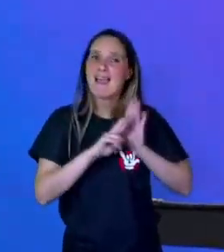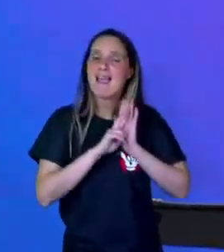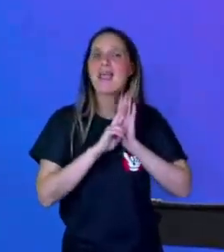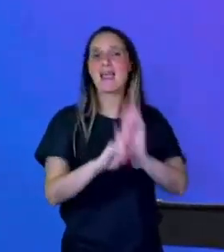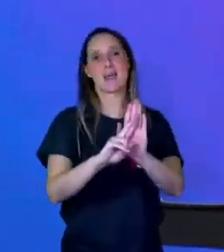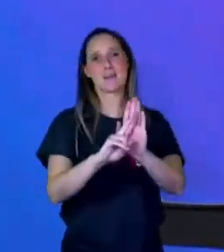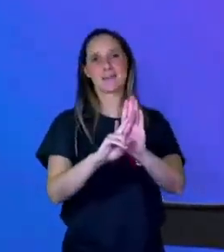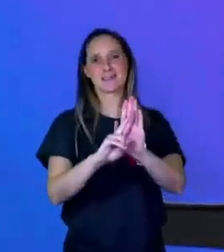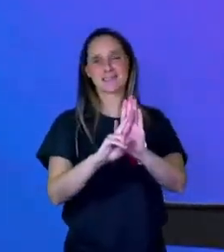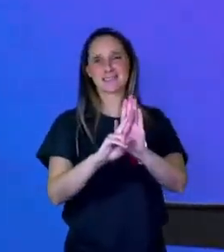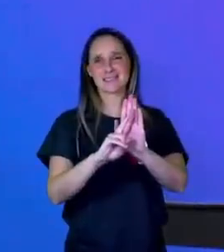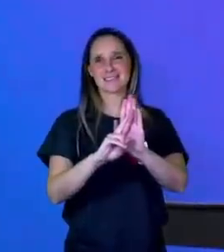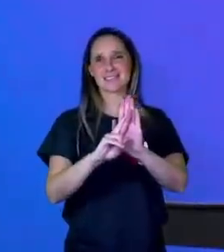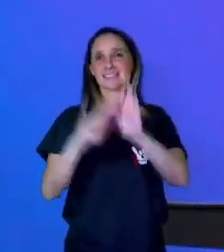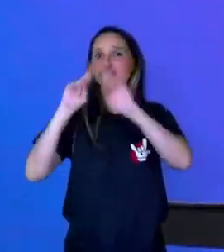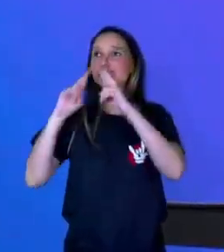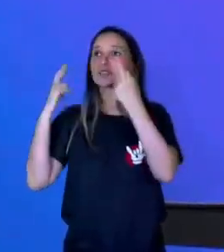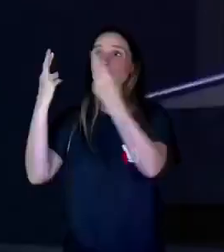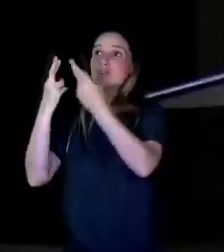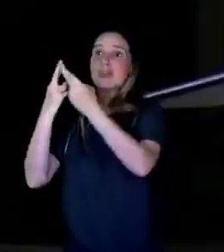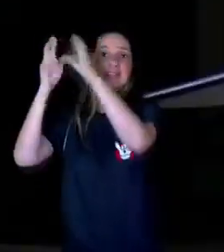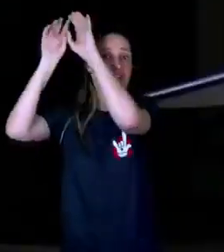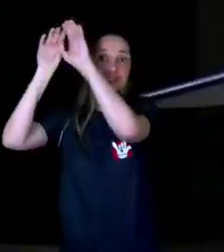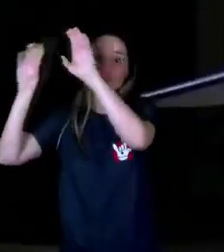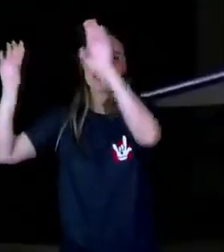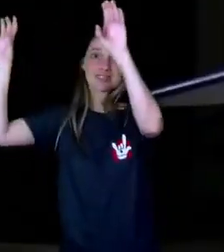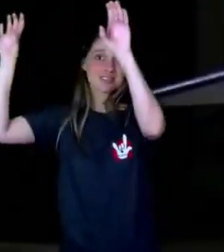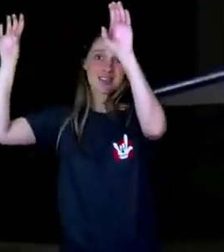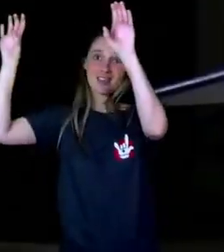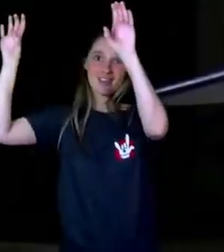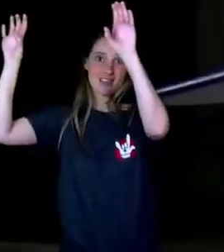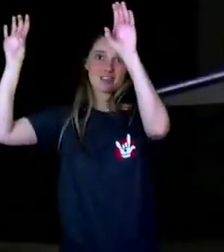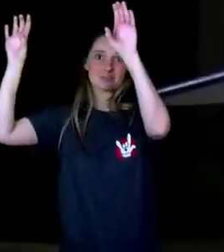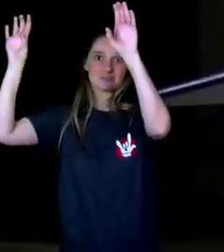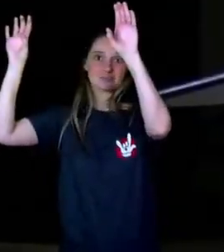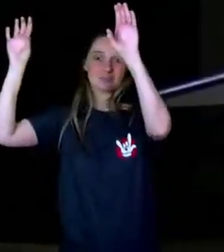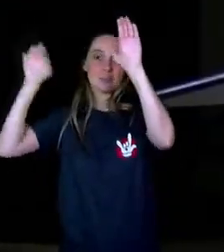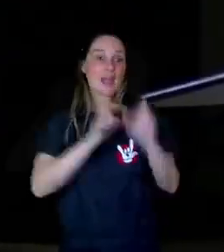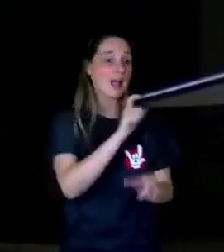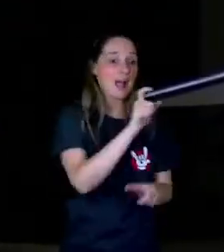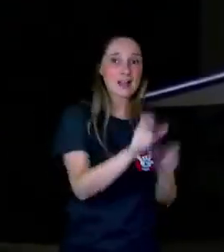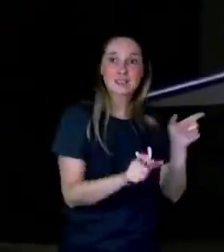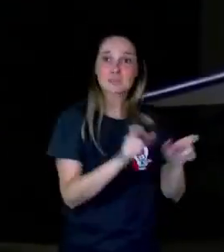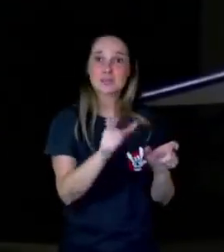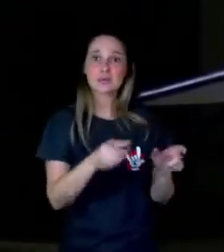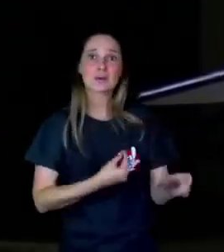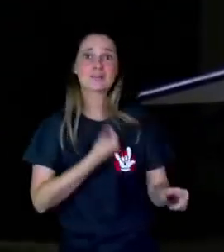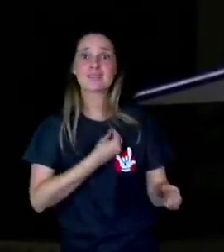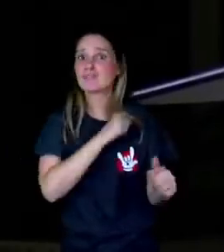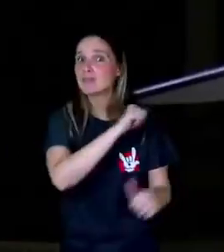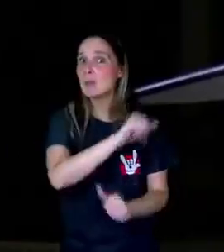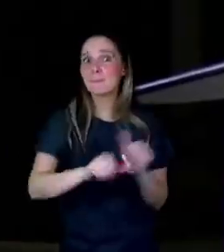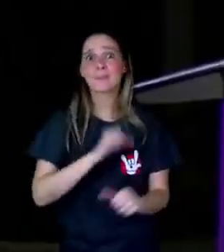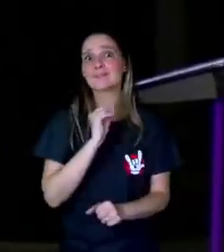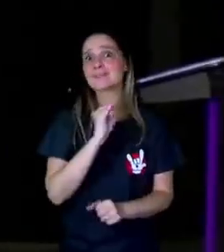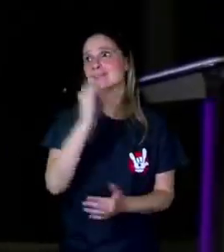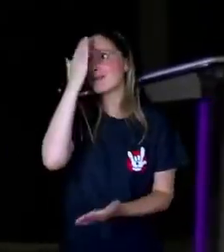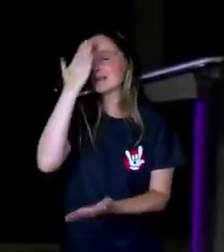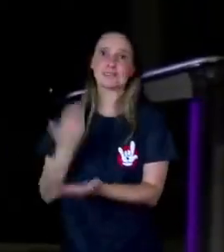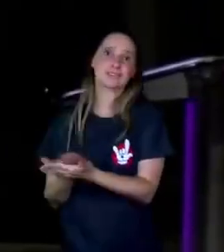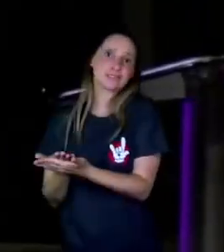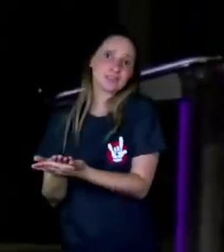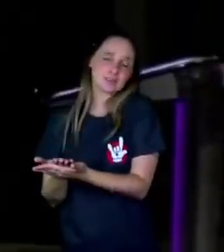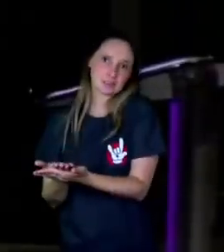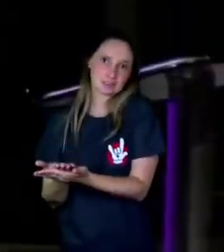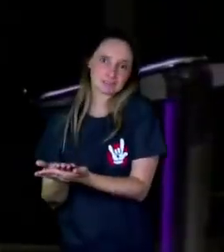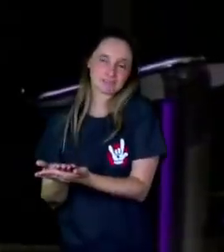governo que veio sobre a terra e mudou a vida daqueles que creram nele. Amém? Senhor, é ainda nesse